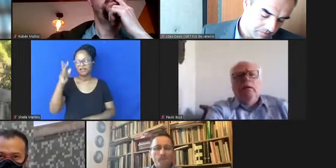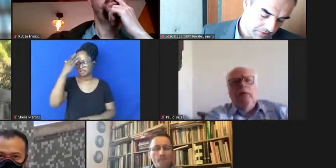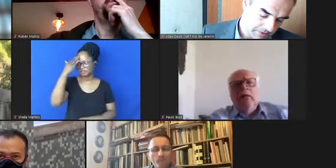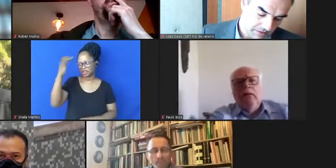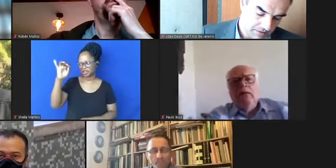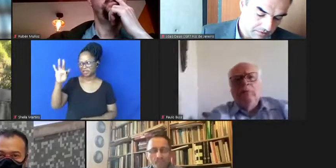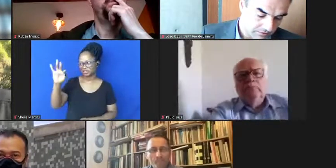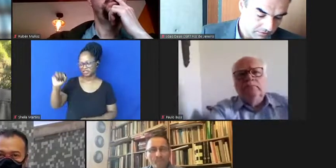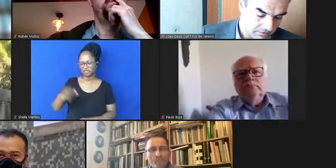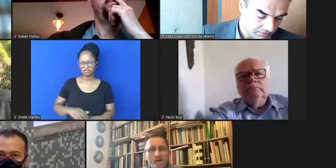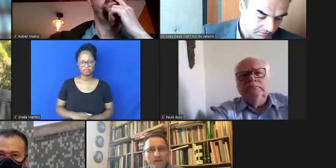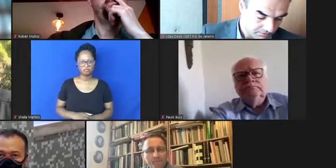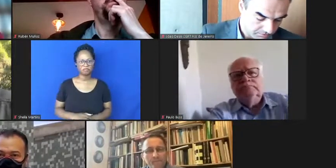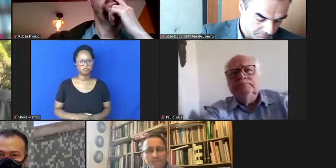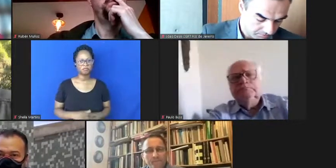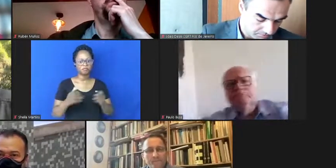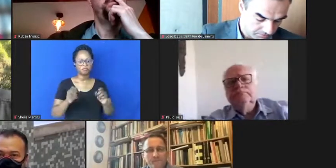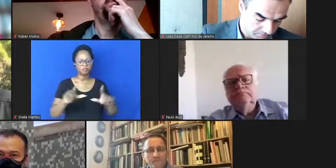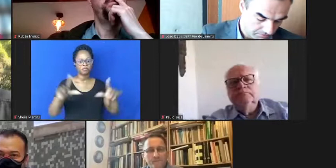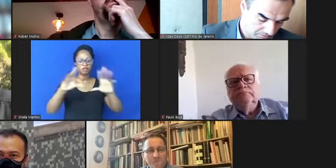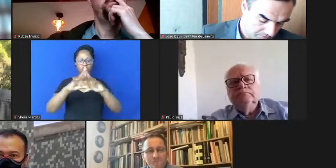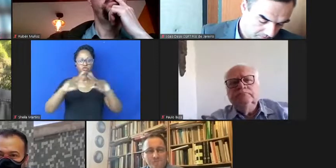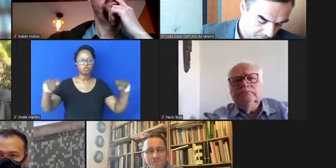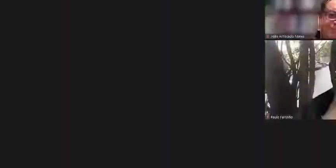Apenas o compartilhamento que desapareceu.